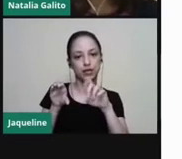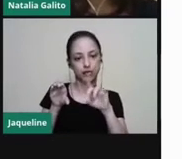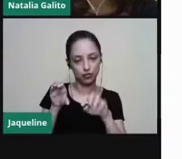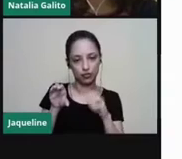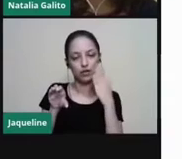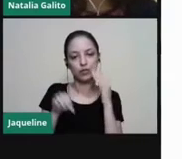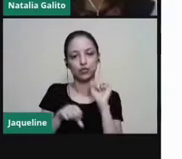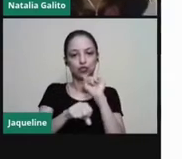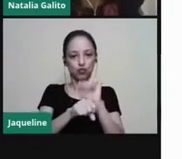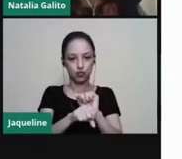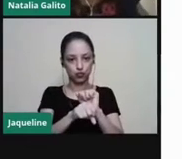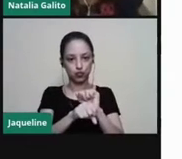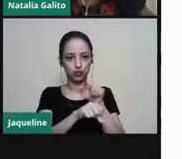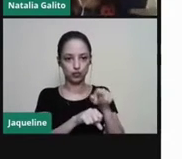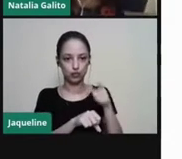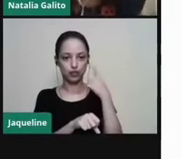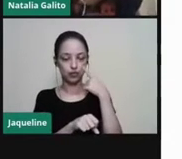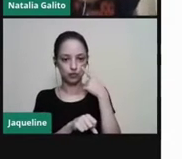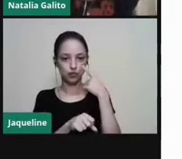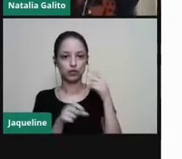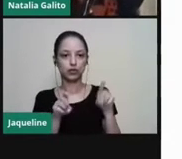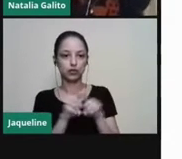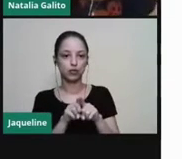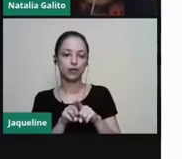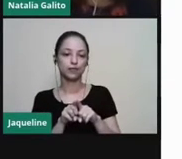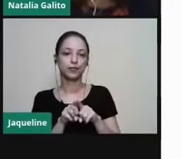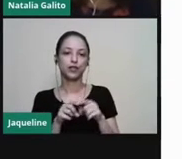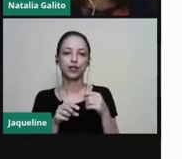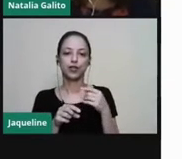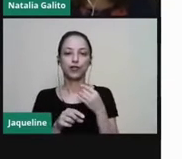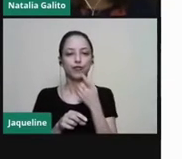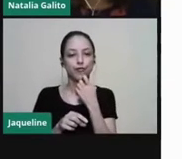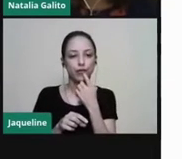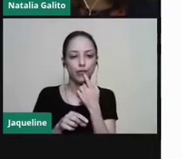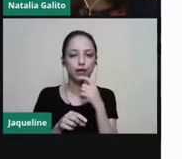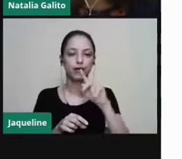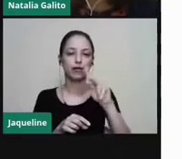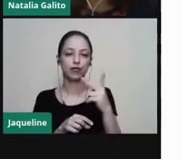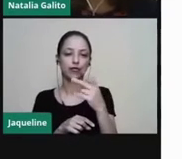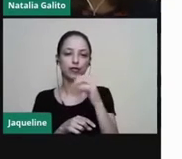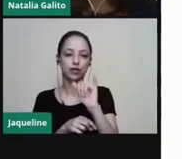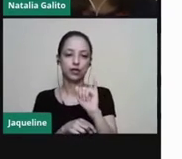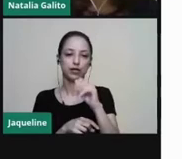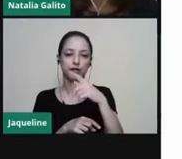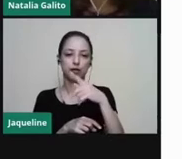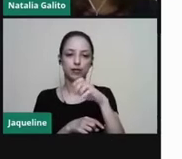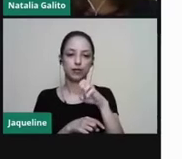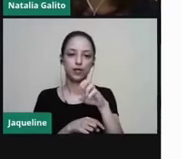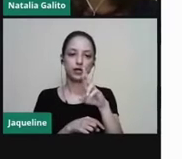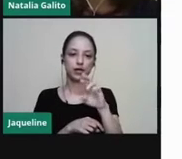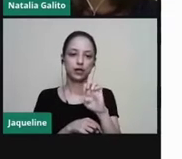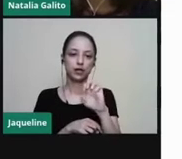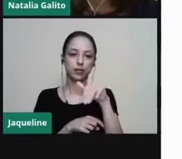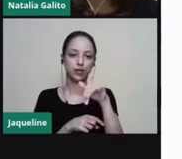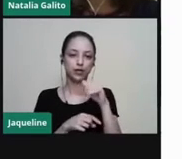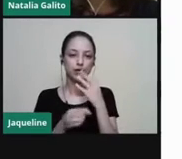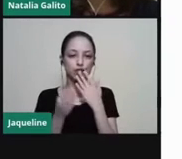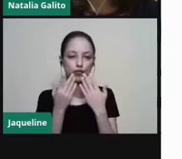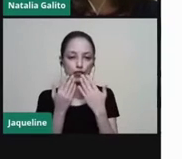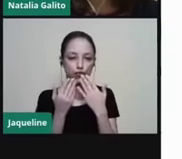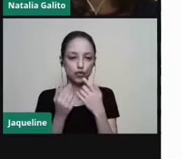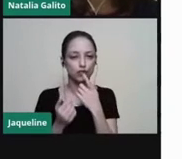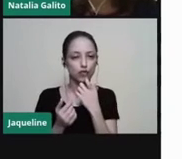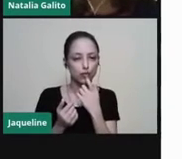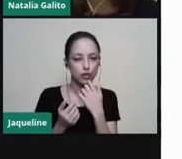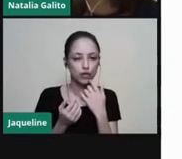gente considera também a indução de hiperemia reativa. E na hiperemia reativa, o que a gente faz? A gente chega a